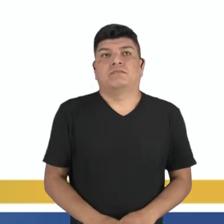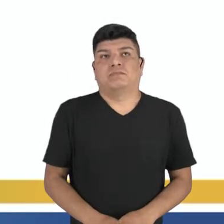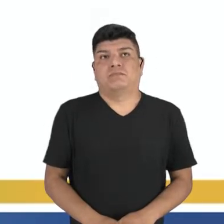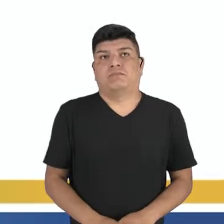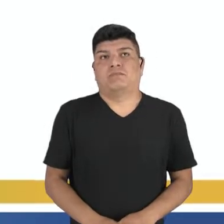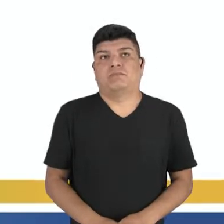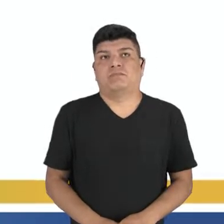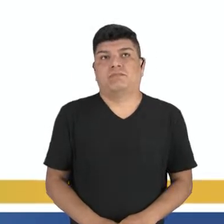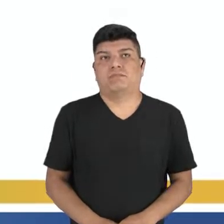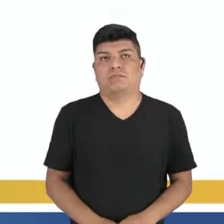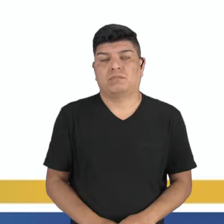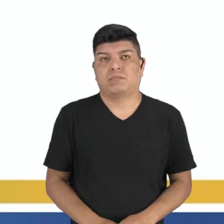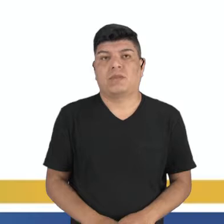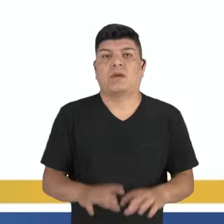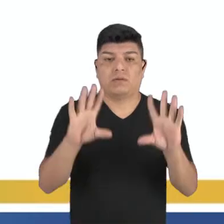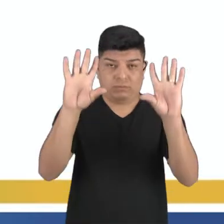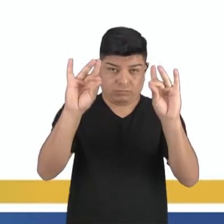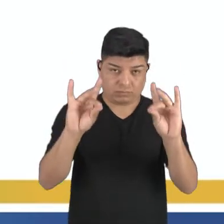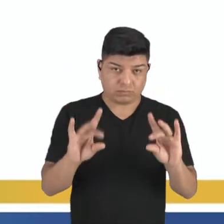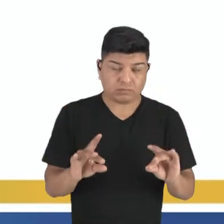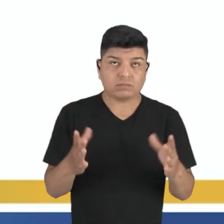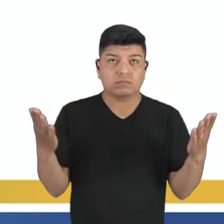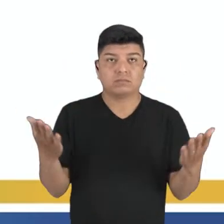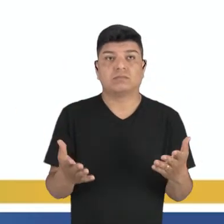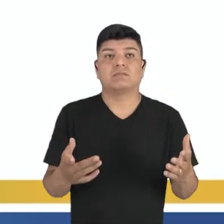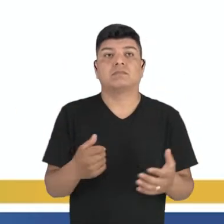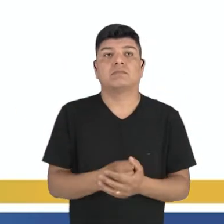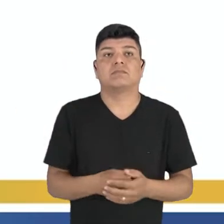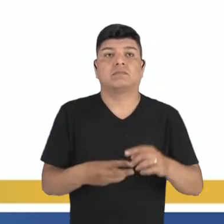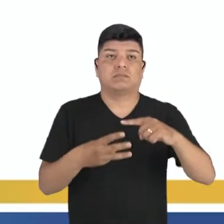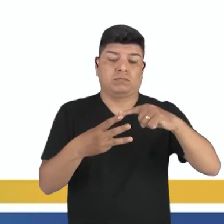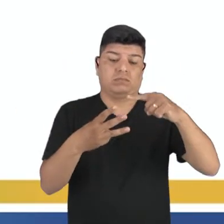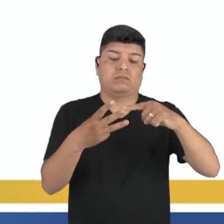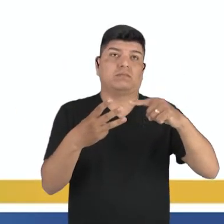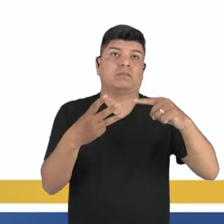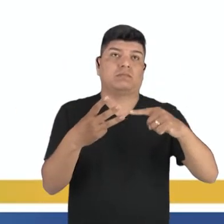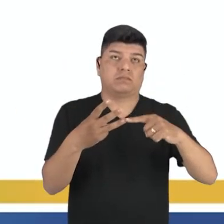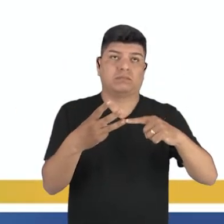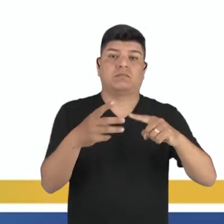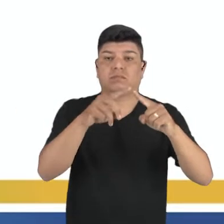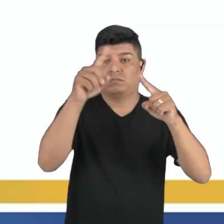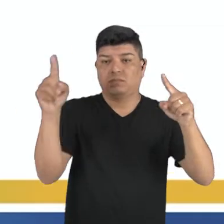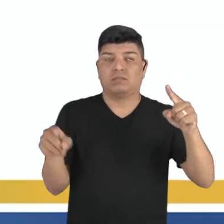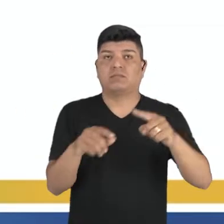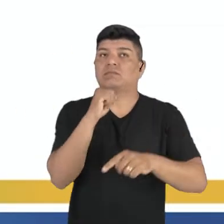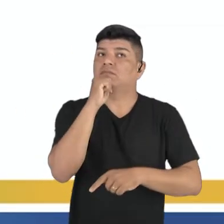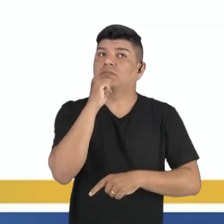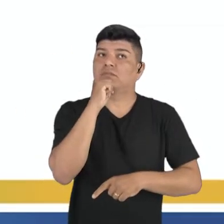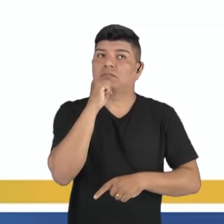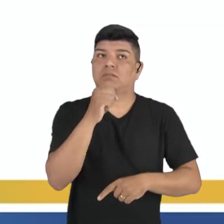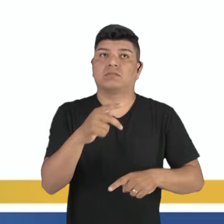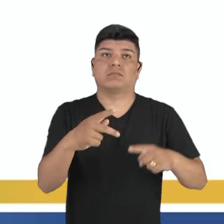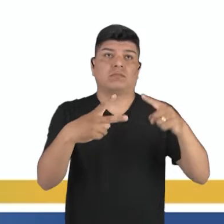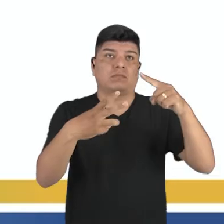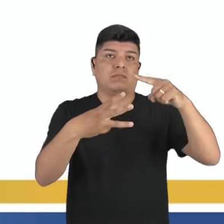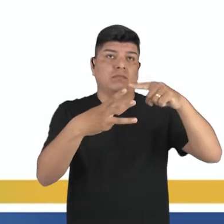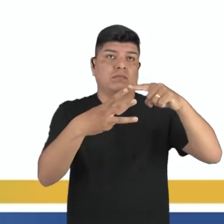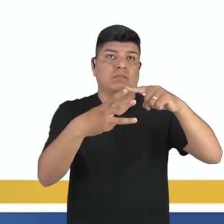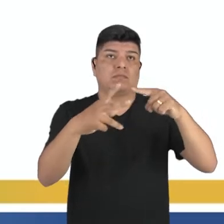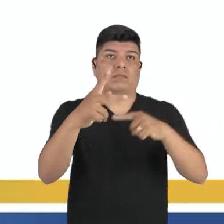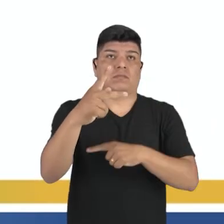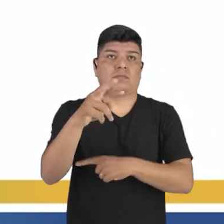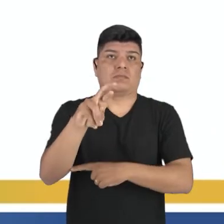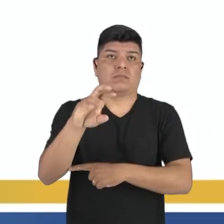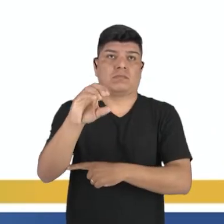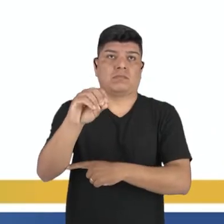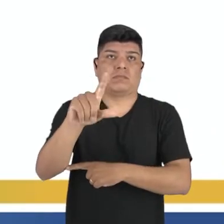E aí eu trago aqui para vocês detalhadamente as três partes lá do ciclo menstrual, né? Que é a proliferativa, que é quando tem a ação